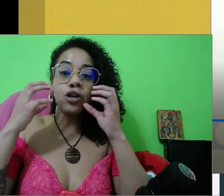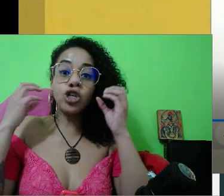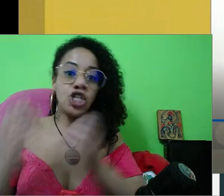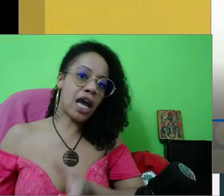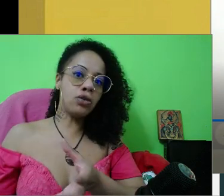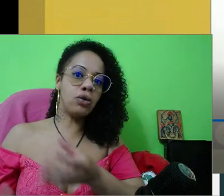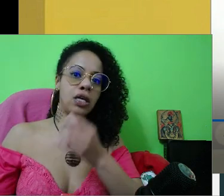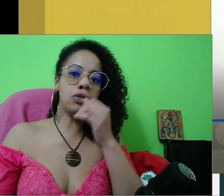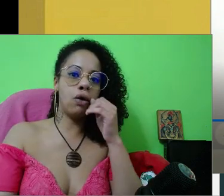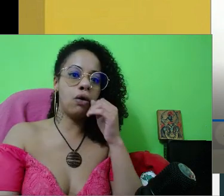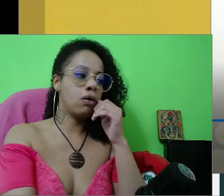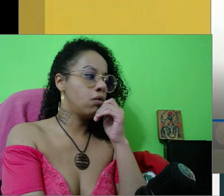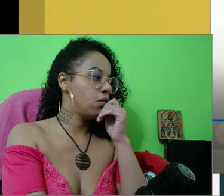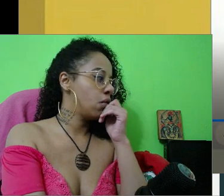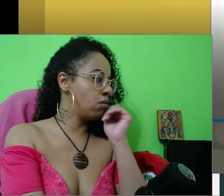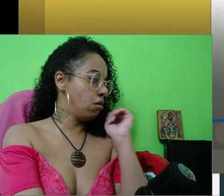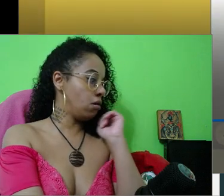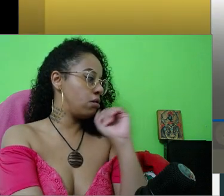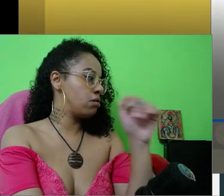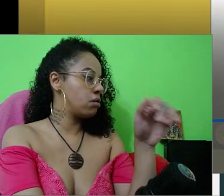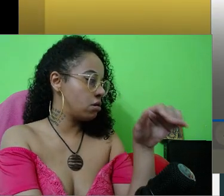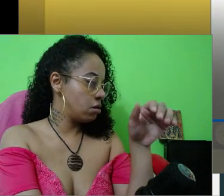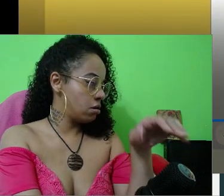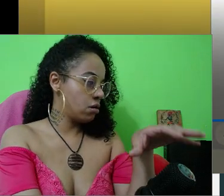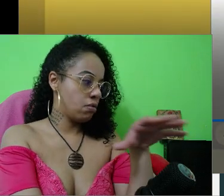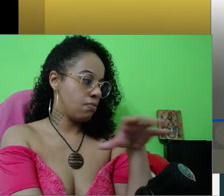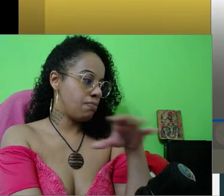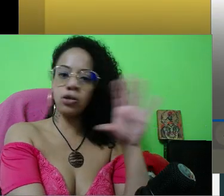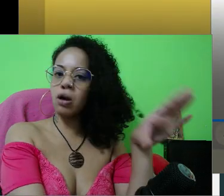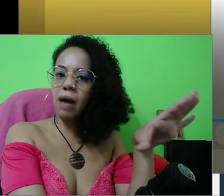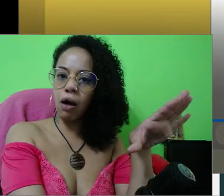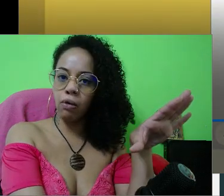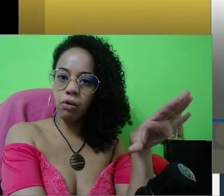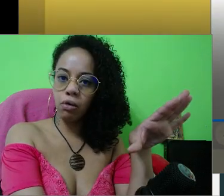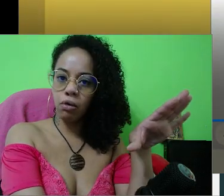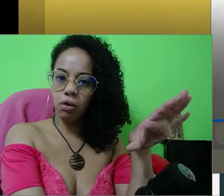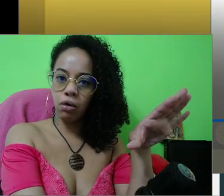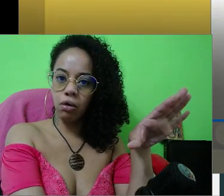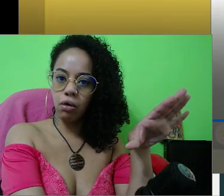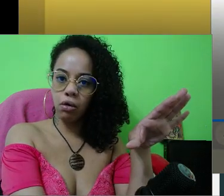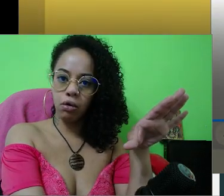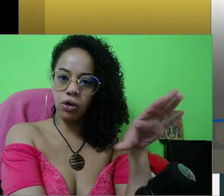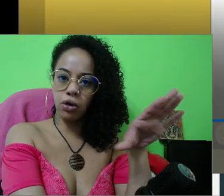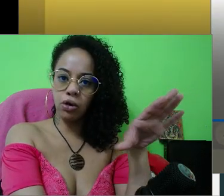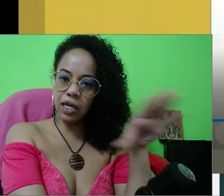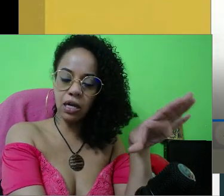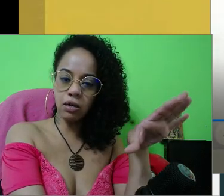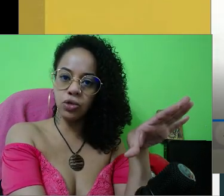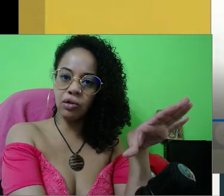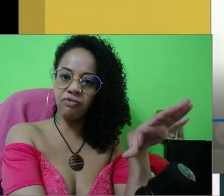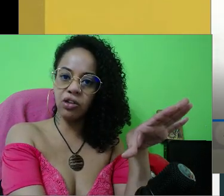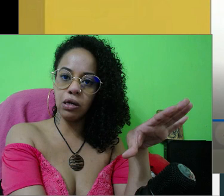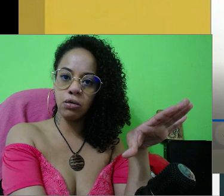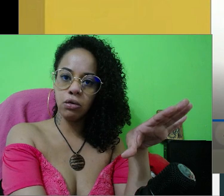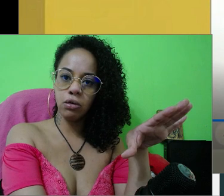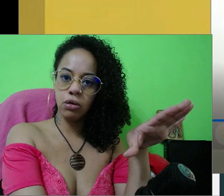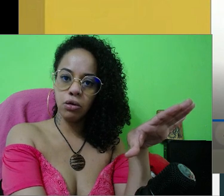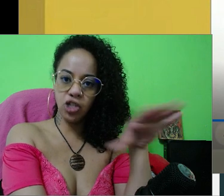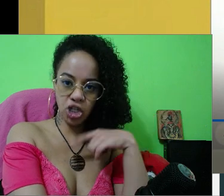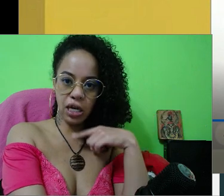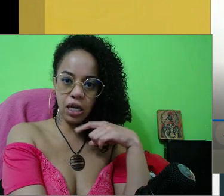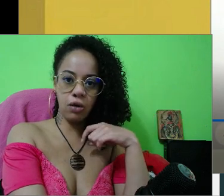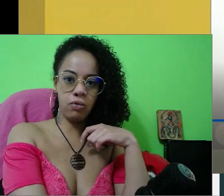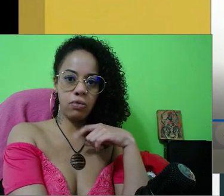é nojento isso mas normal nós lida com isso na vida